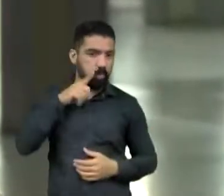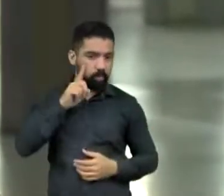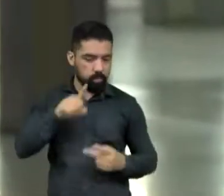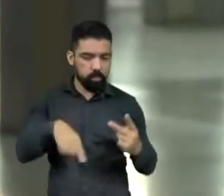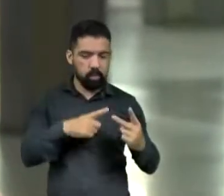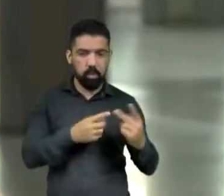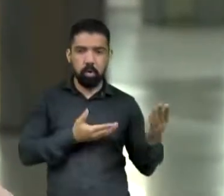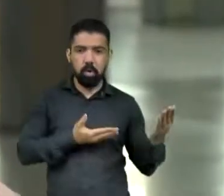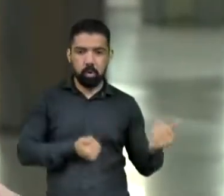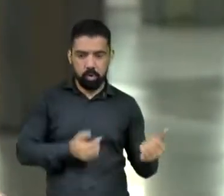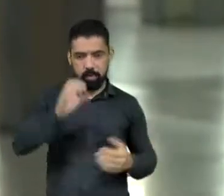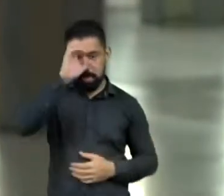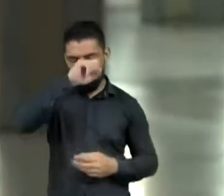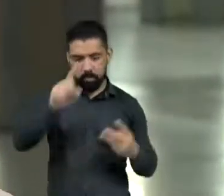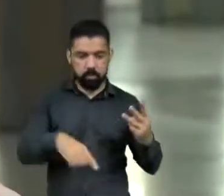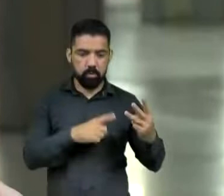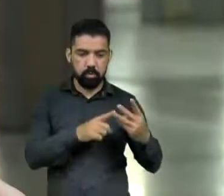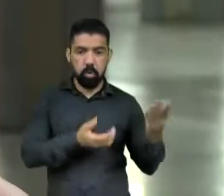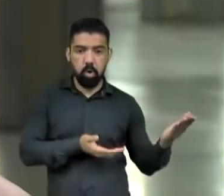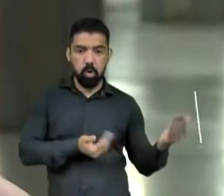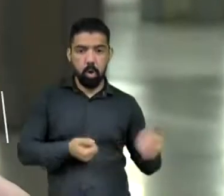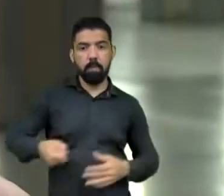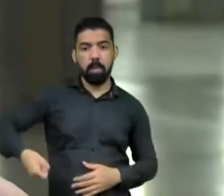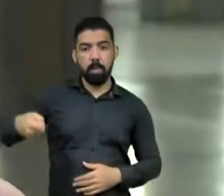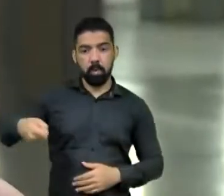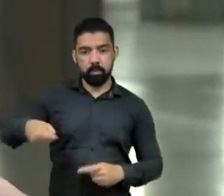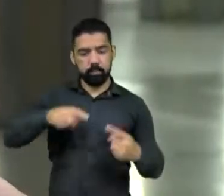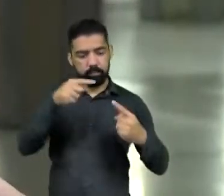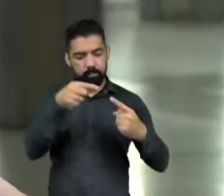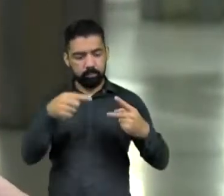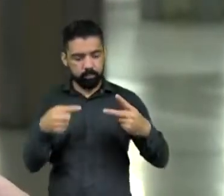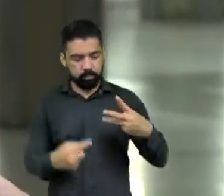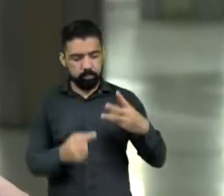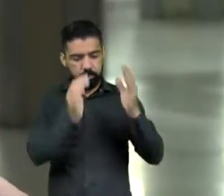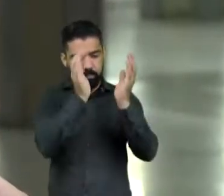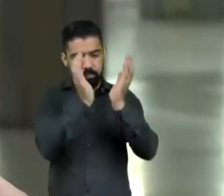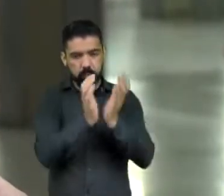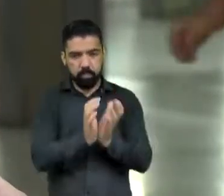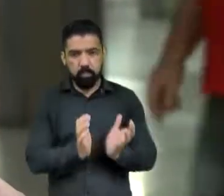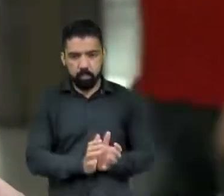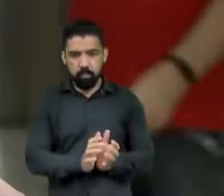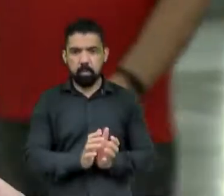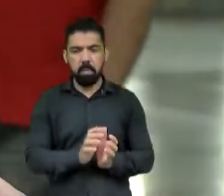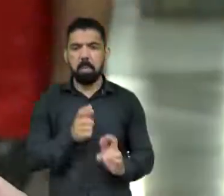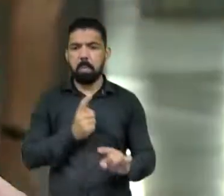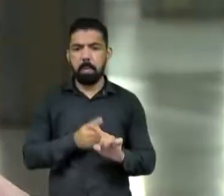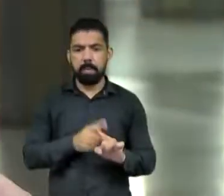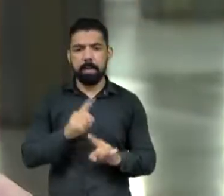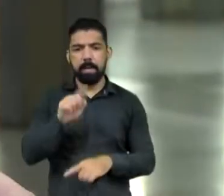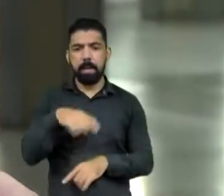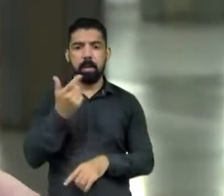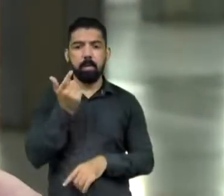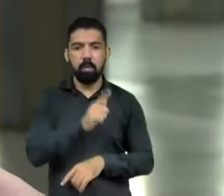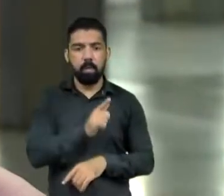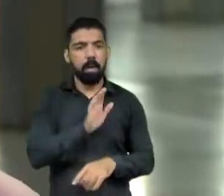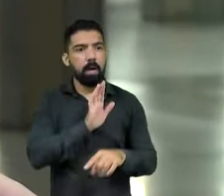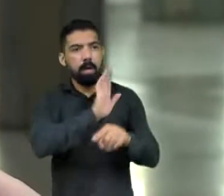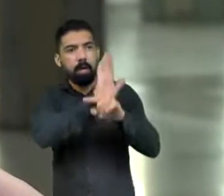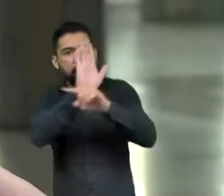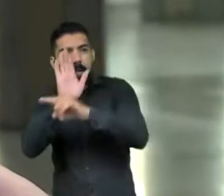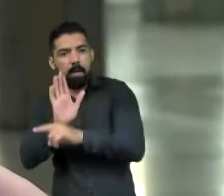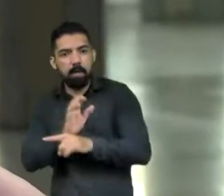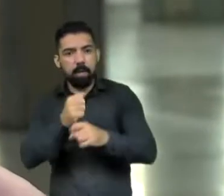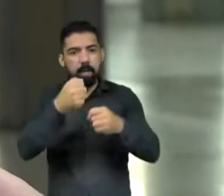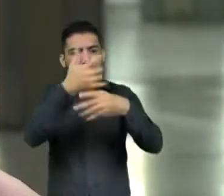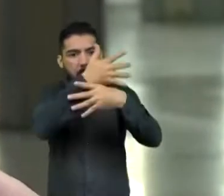Jovem Bolsista. Ele existe dividido nessas três linhas exatamente para a gente conseguir contemplar tanto municípios maiores, né, que vão